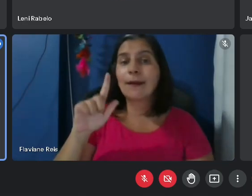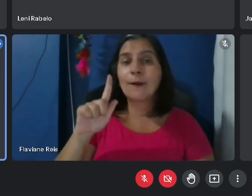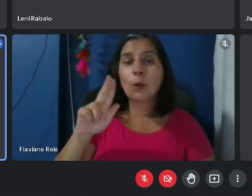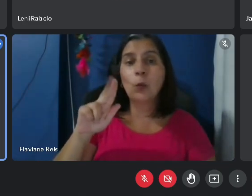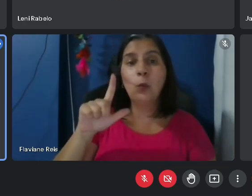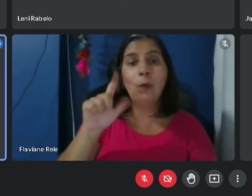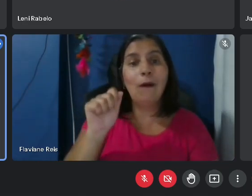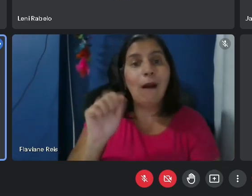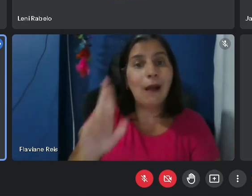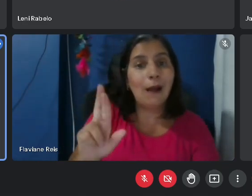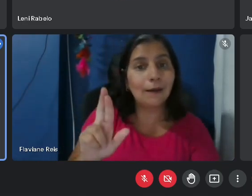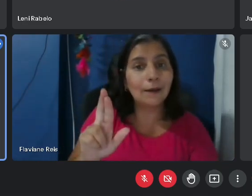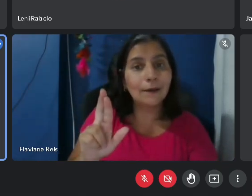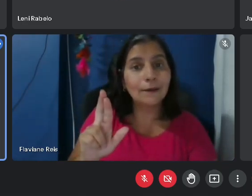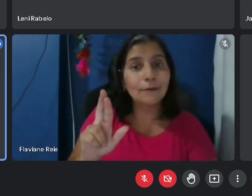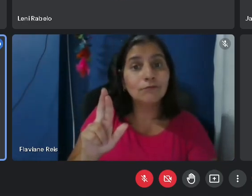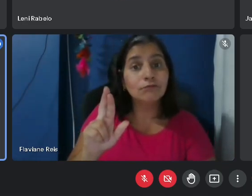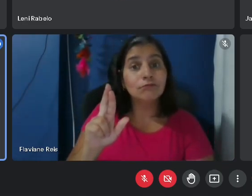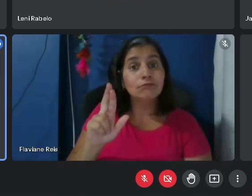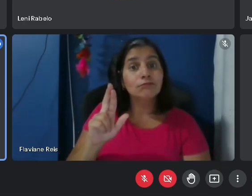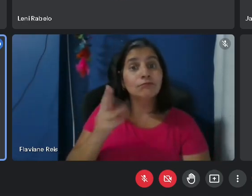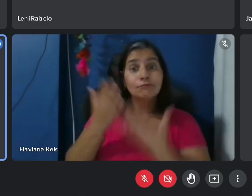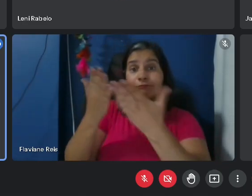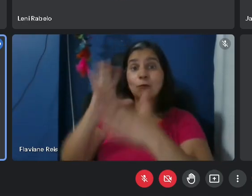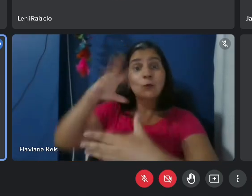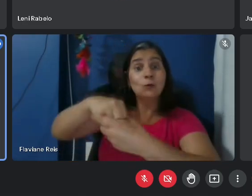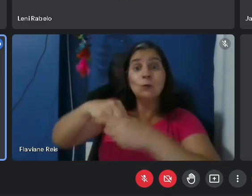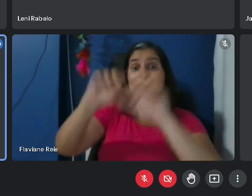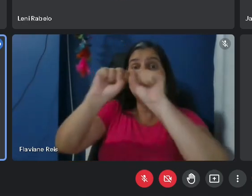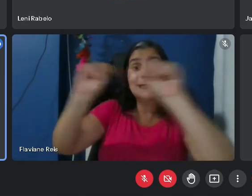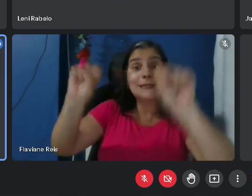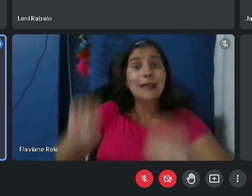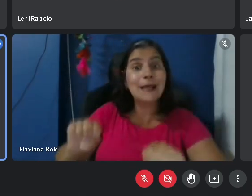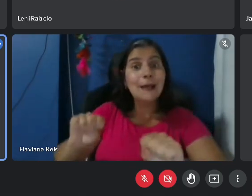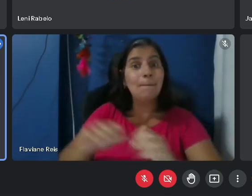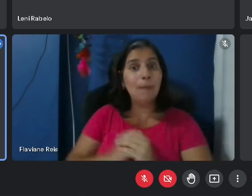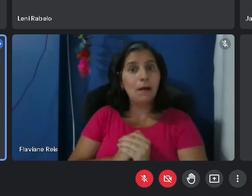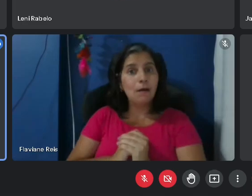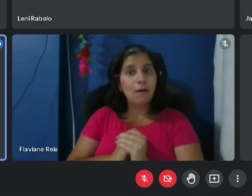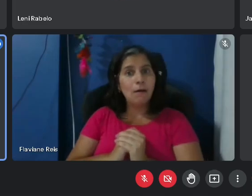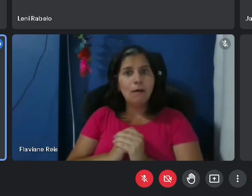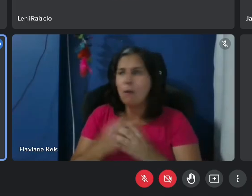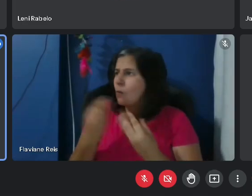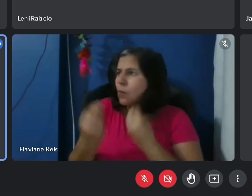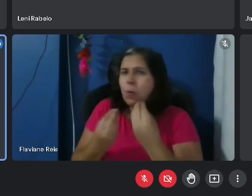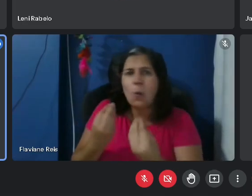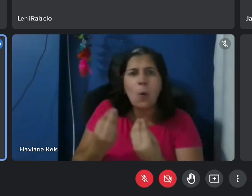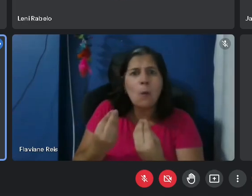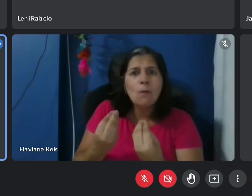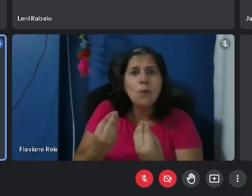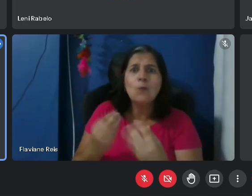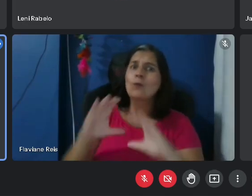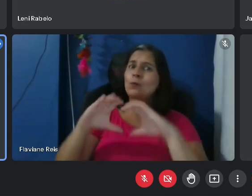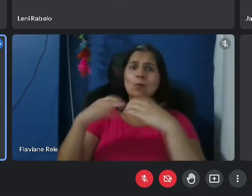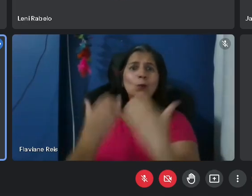educação, que é a modalidade de educação regular, que ela já está dentro do